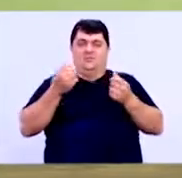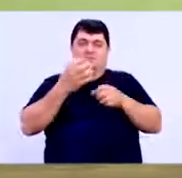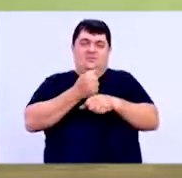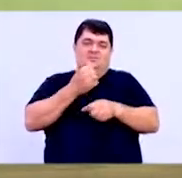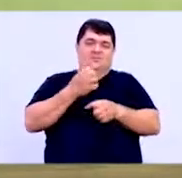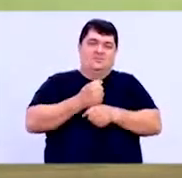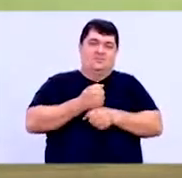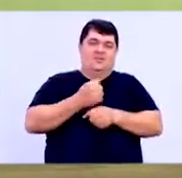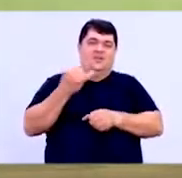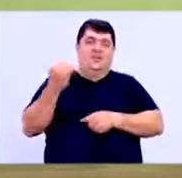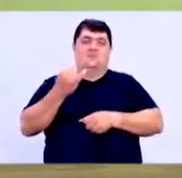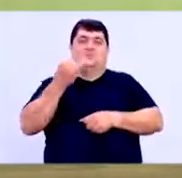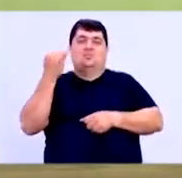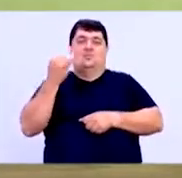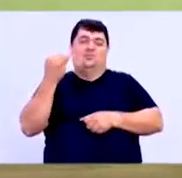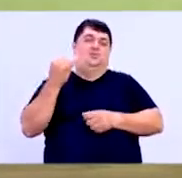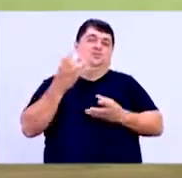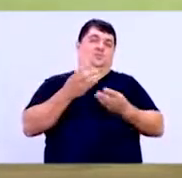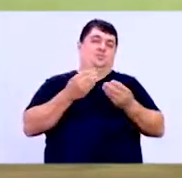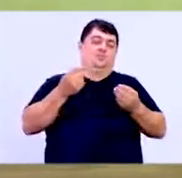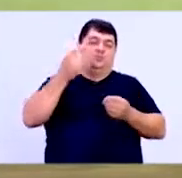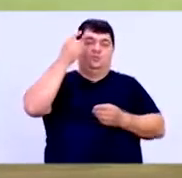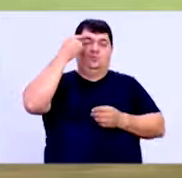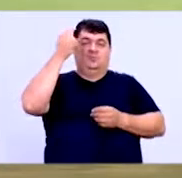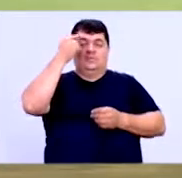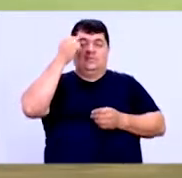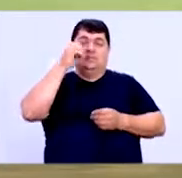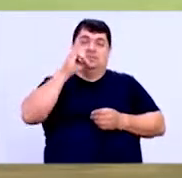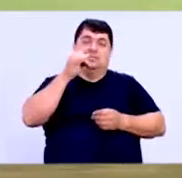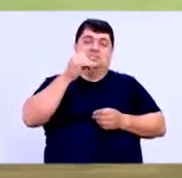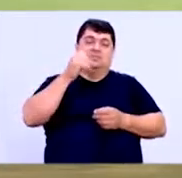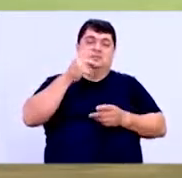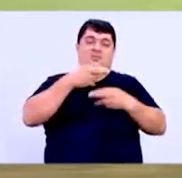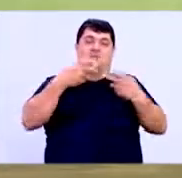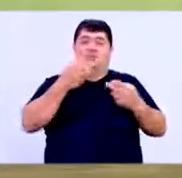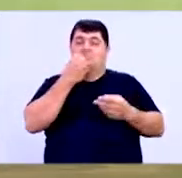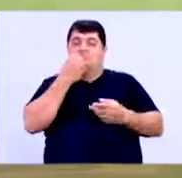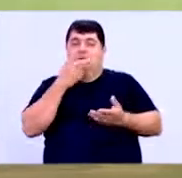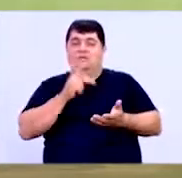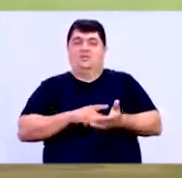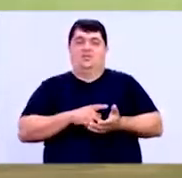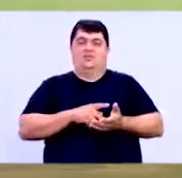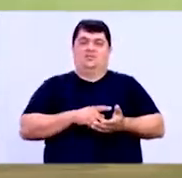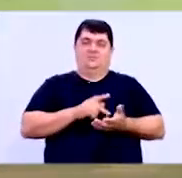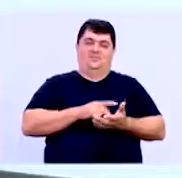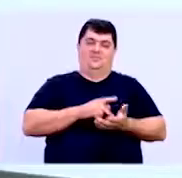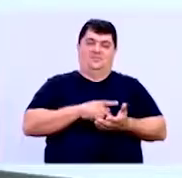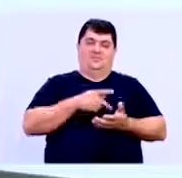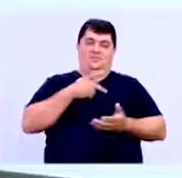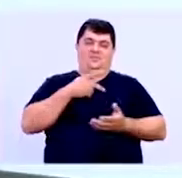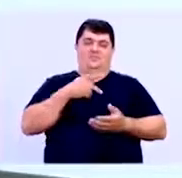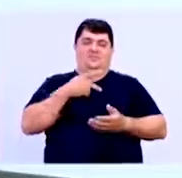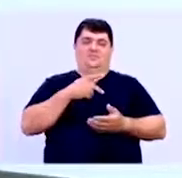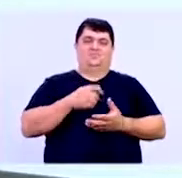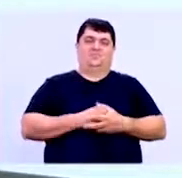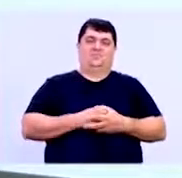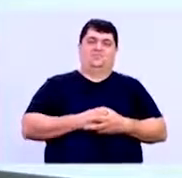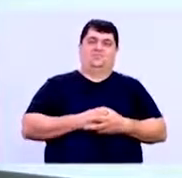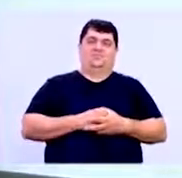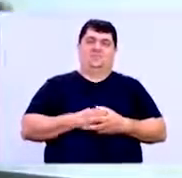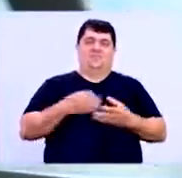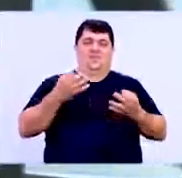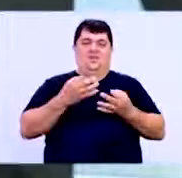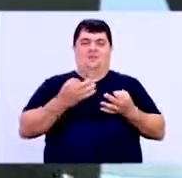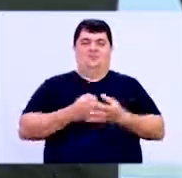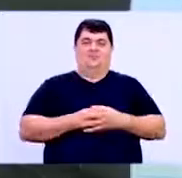é importante sim pensar na qualidade do produto que você está entregando. Não é mesmo, Paulo? Excelente, seu